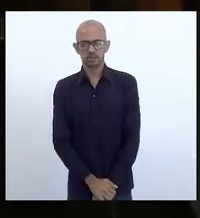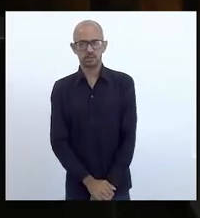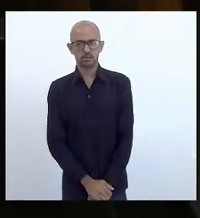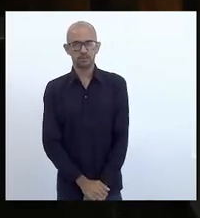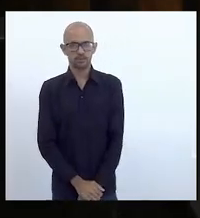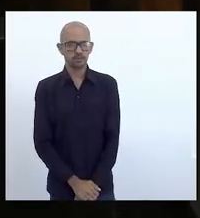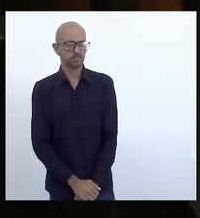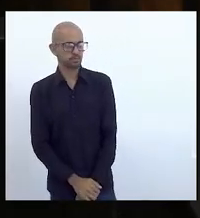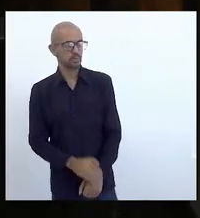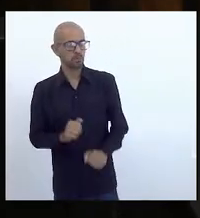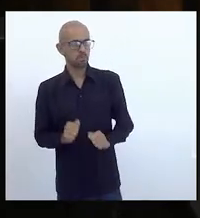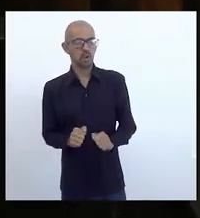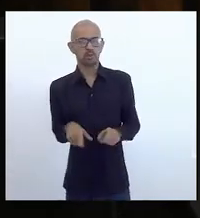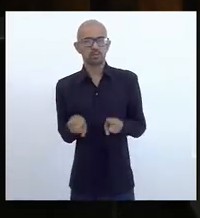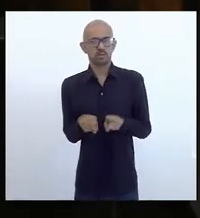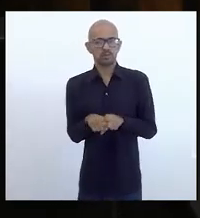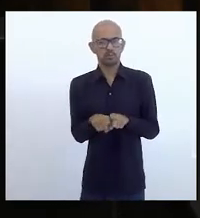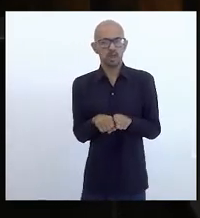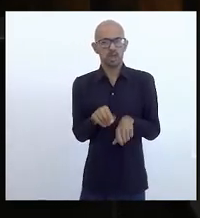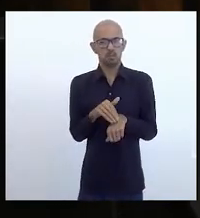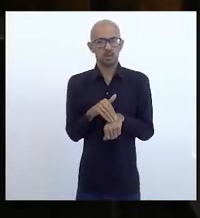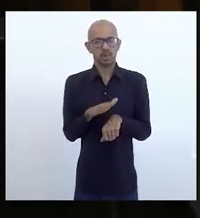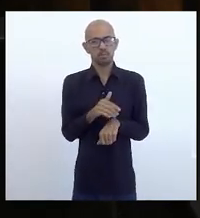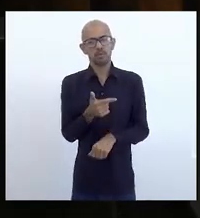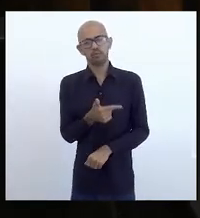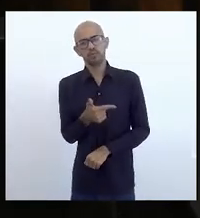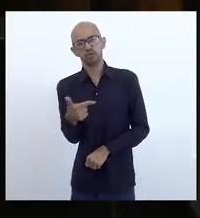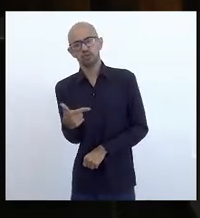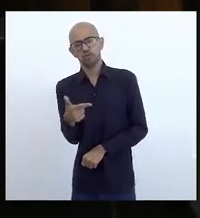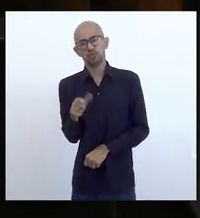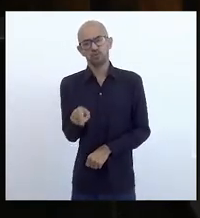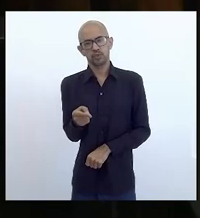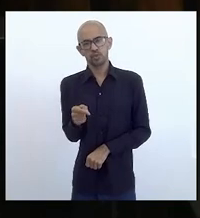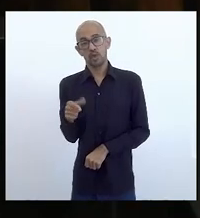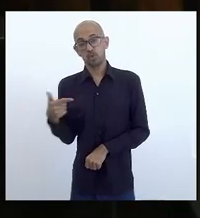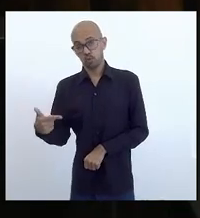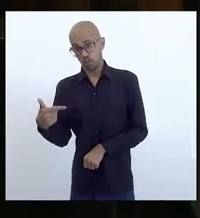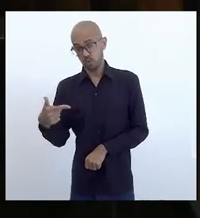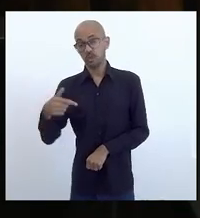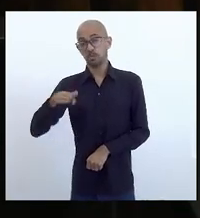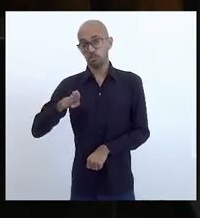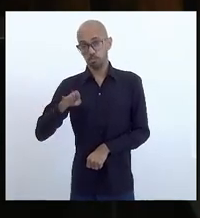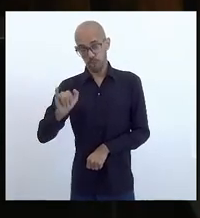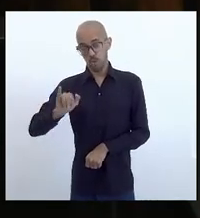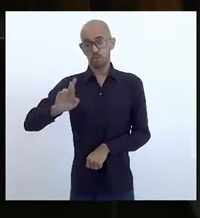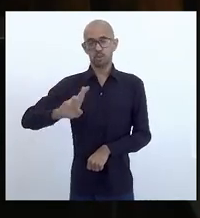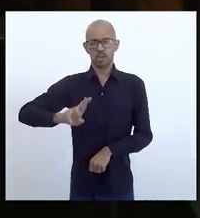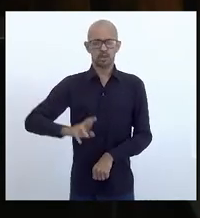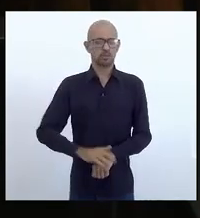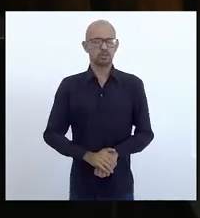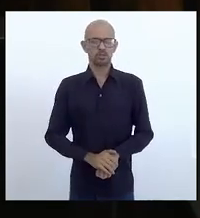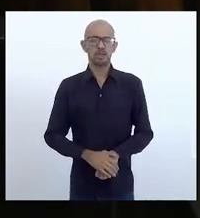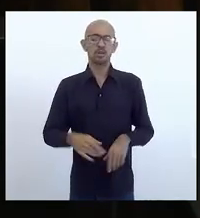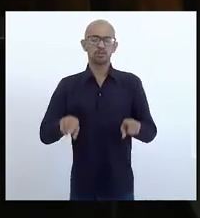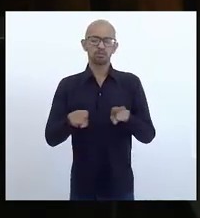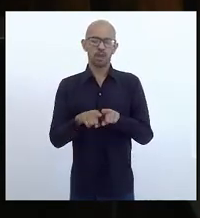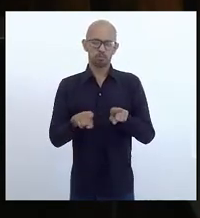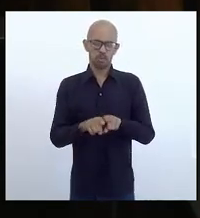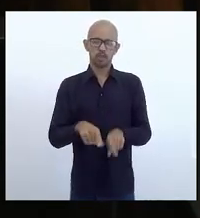receita, subir para 22 bilhões de reais. Além do mais, em